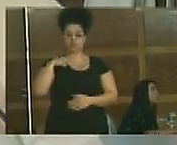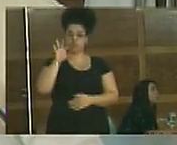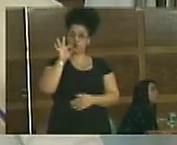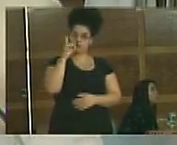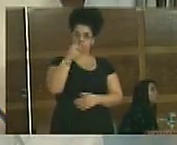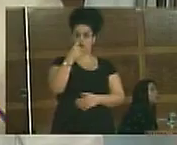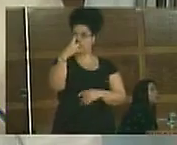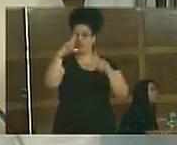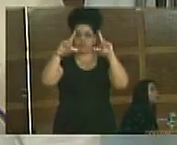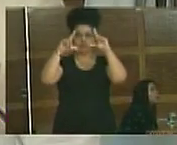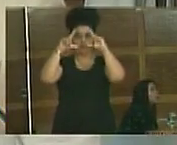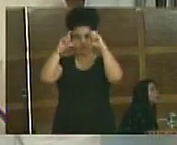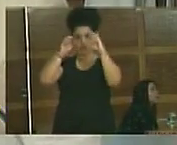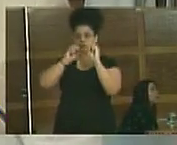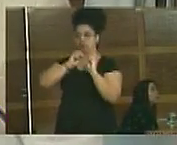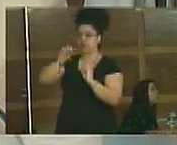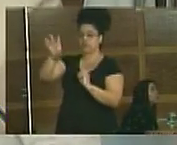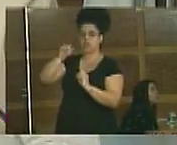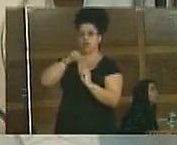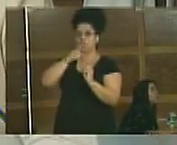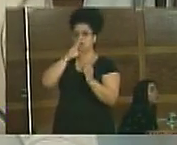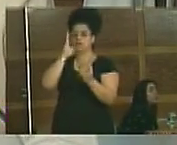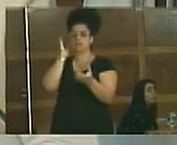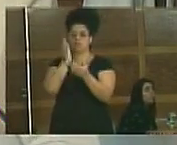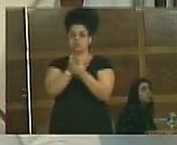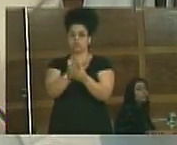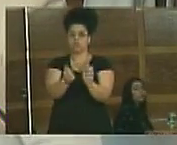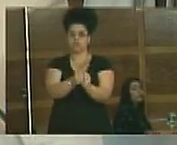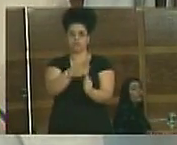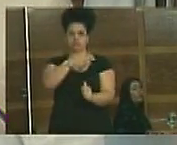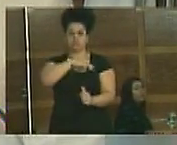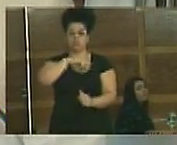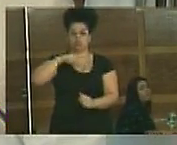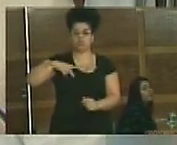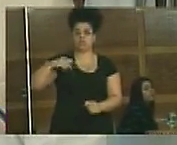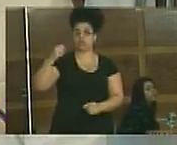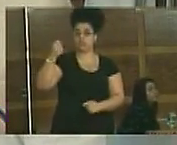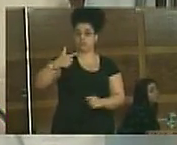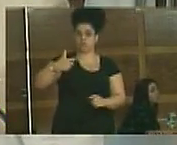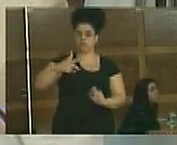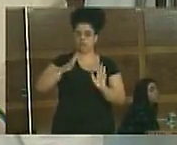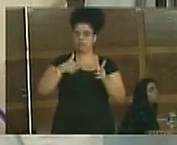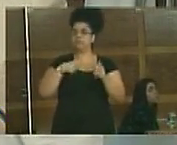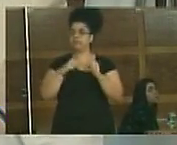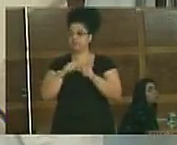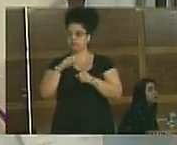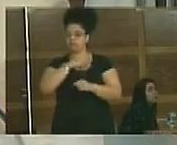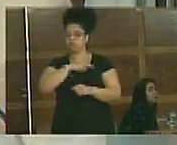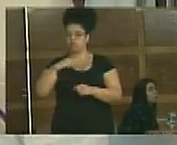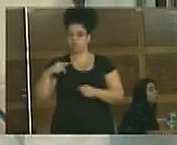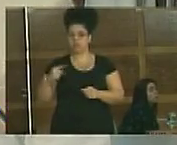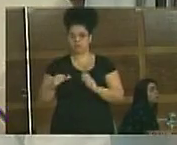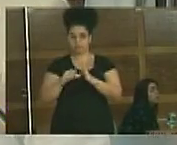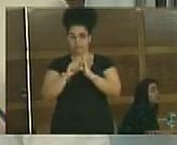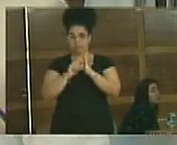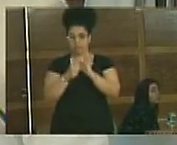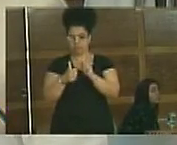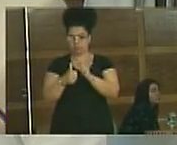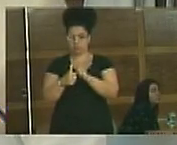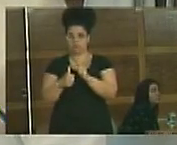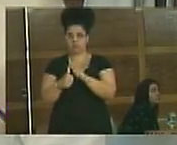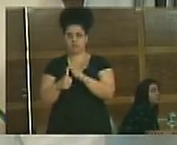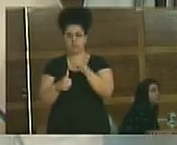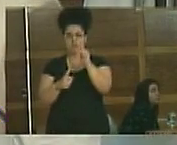essas fotos com uma denúncia junto ao Ministério Público. Já é a segunda denúncia que eu venho fazendo ao Ministério Público. Primeiro foi com relação ao